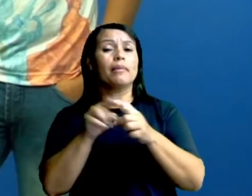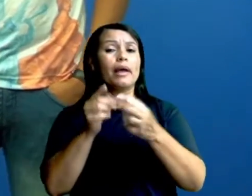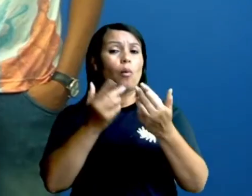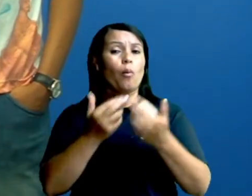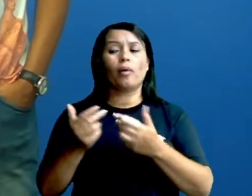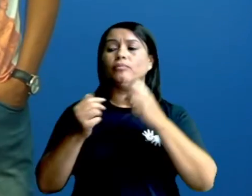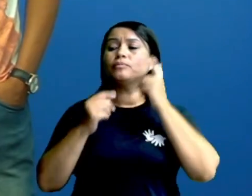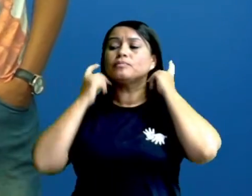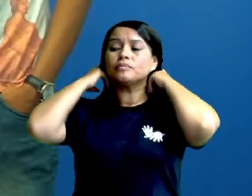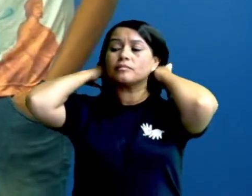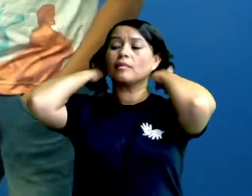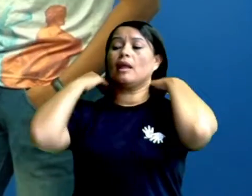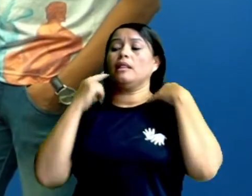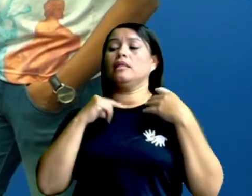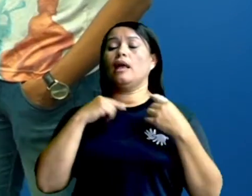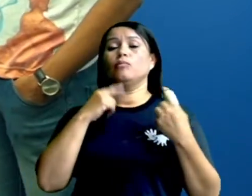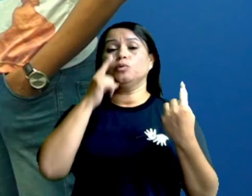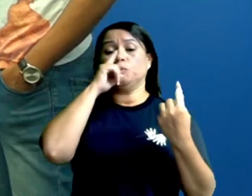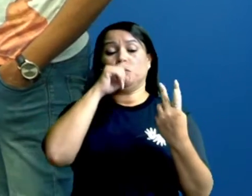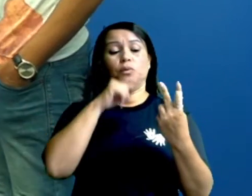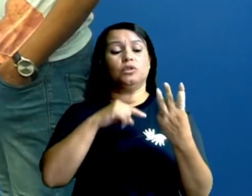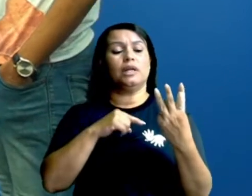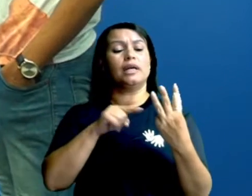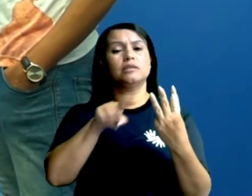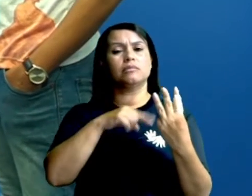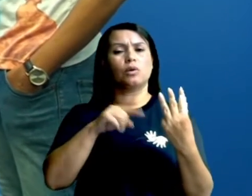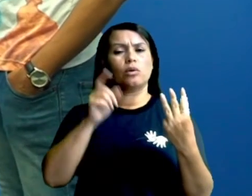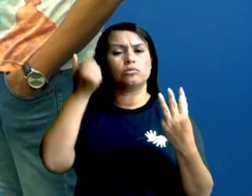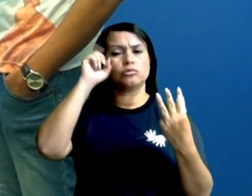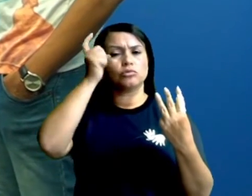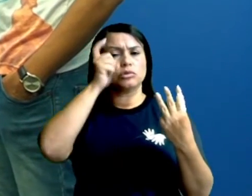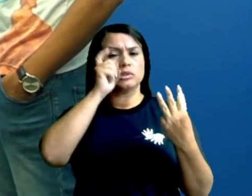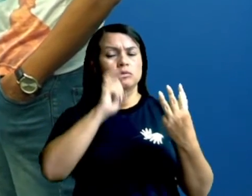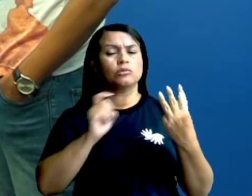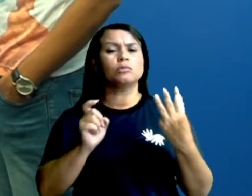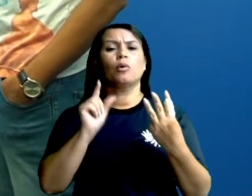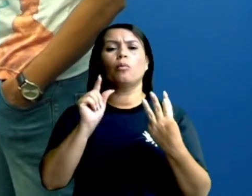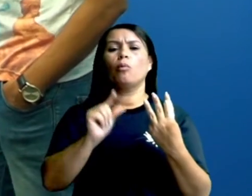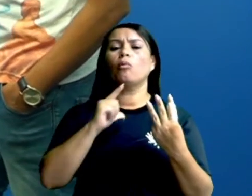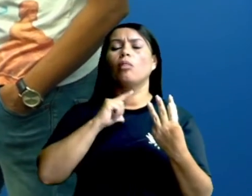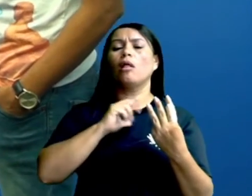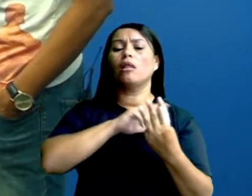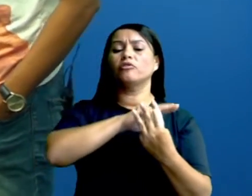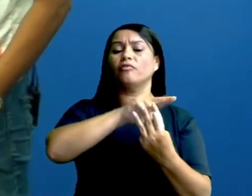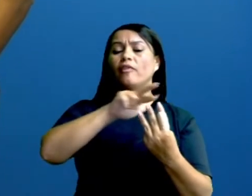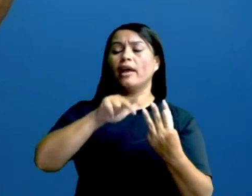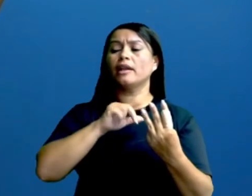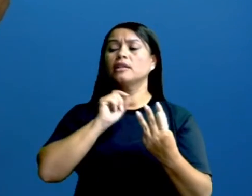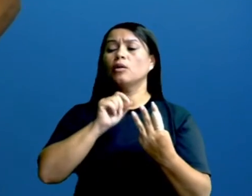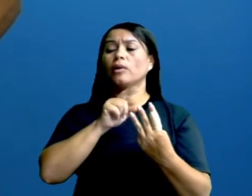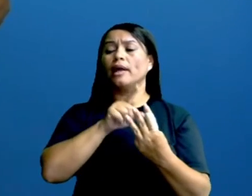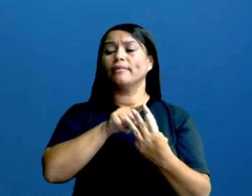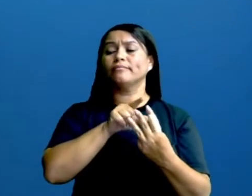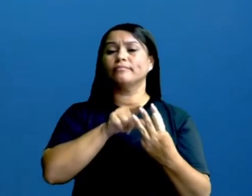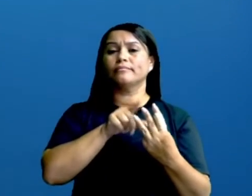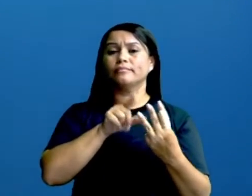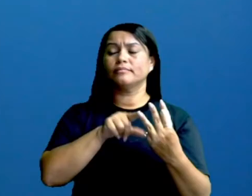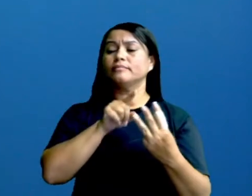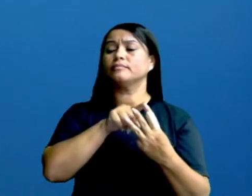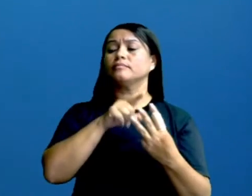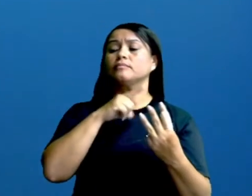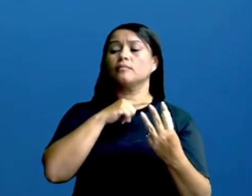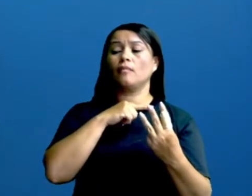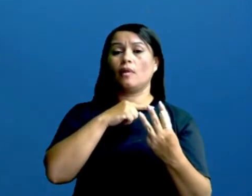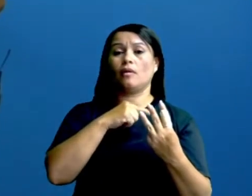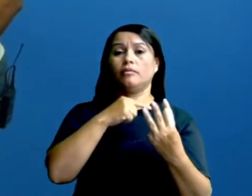tá certo? E aqui, para a gente discutir um pouco essa diferença dos climas na região sudeste, então aqui a gente tem